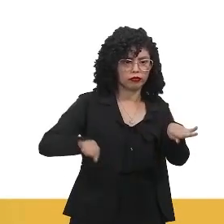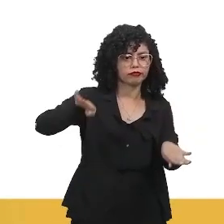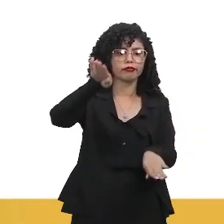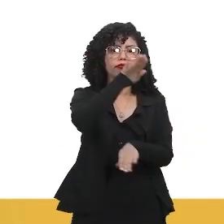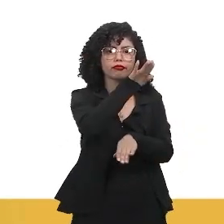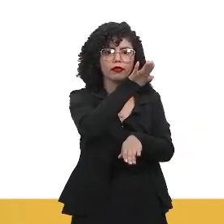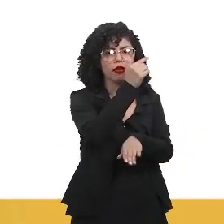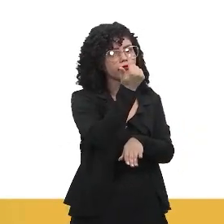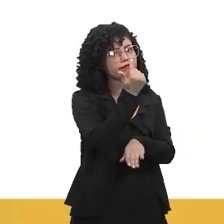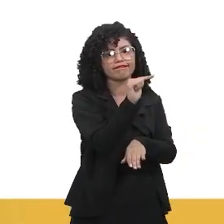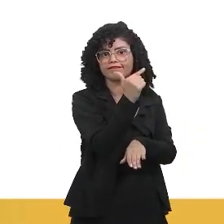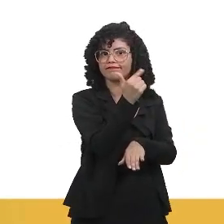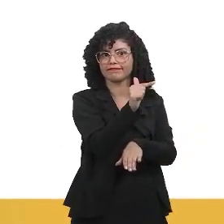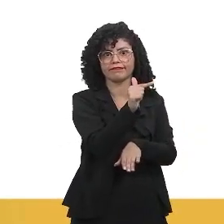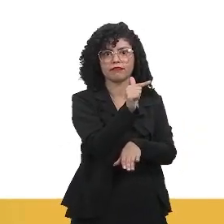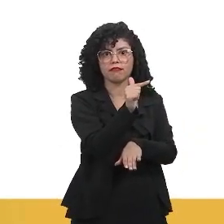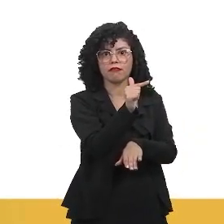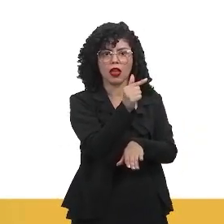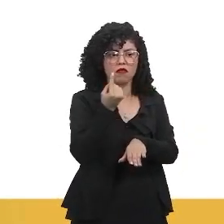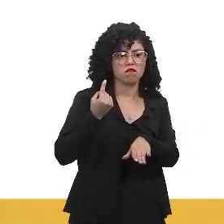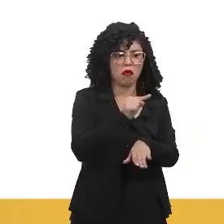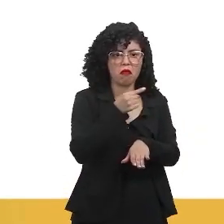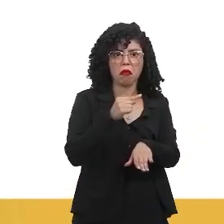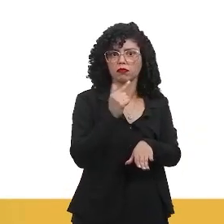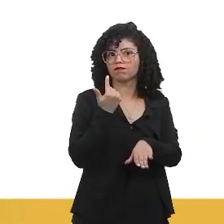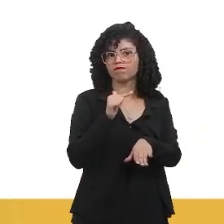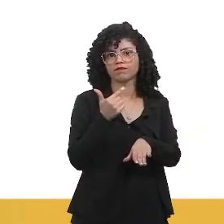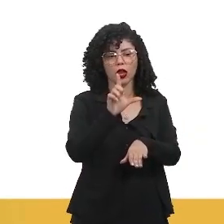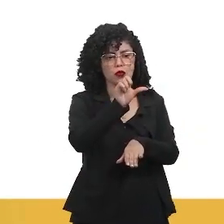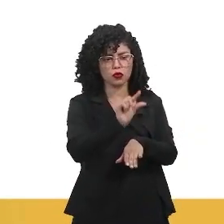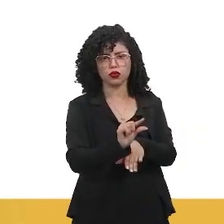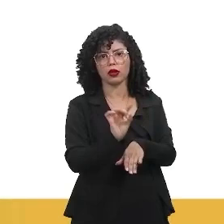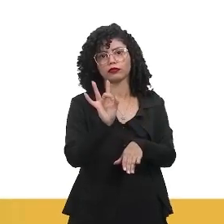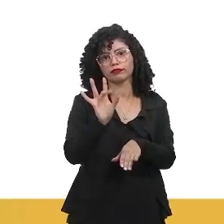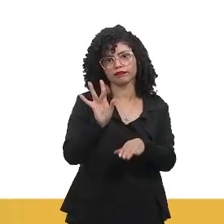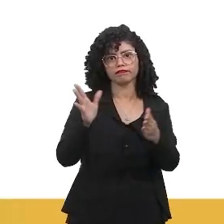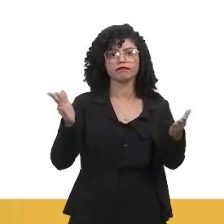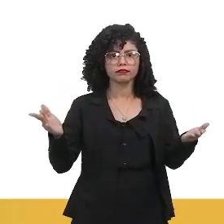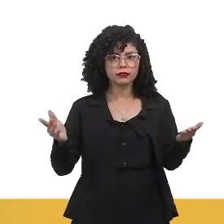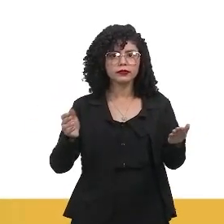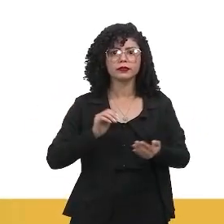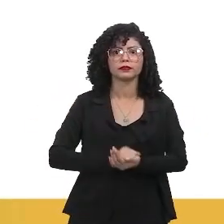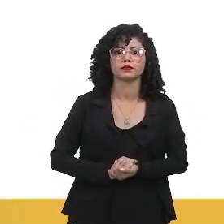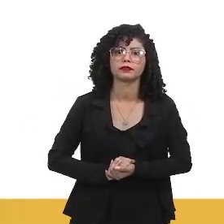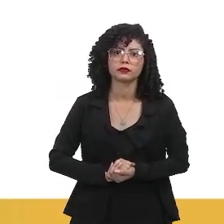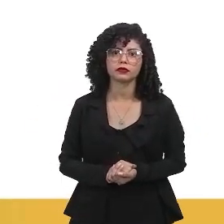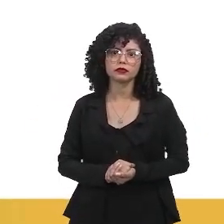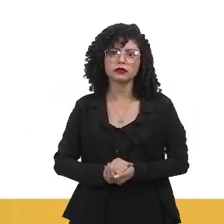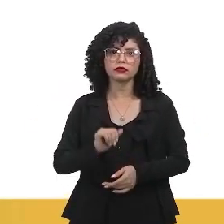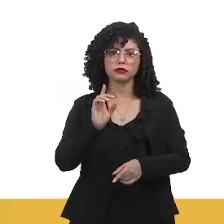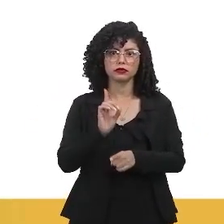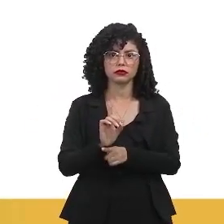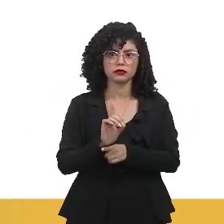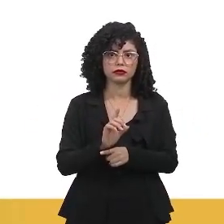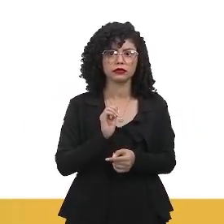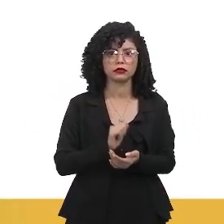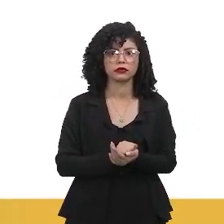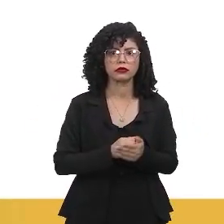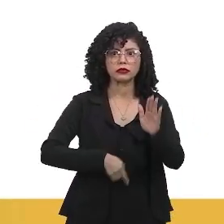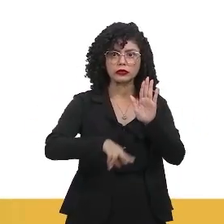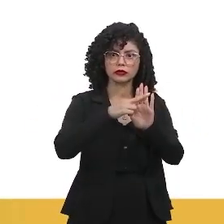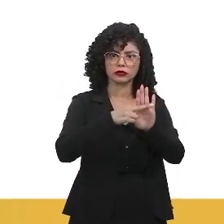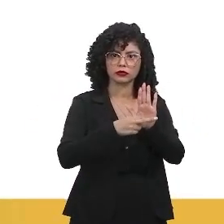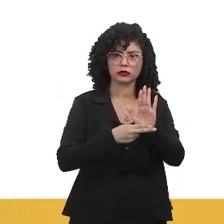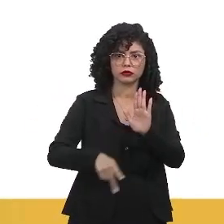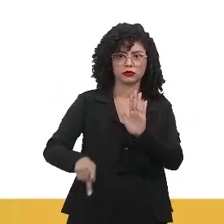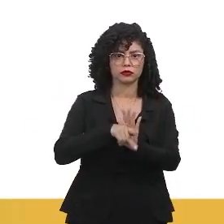não há uma repartição das vantagens, já que só uma classe fica com as desvantagens. Letra D, regulamentação dos